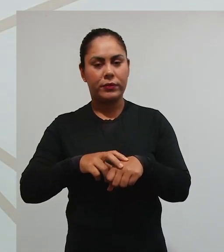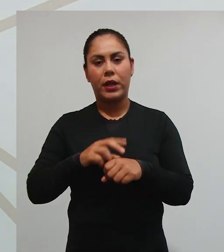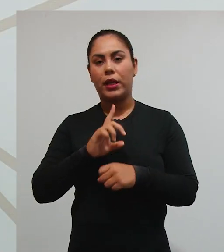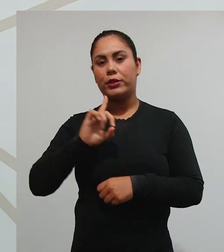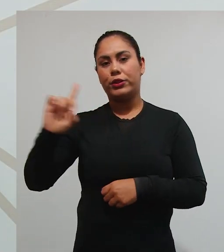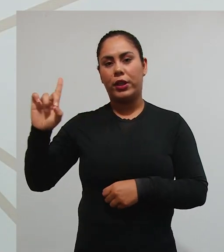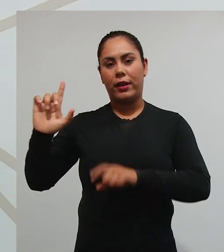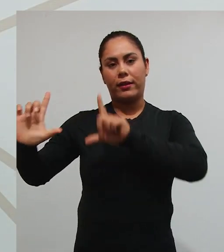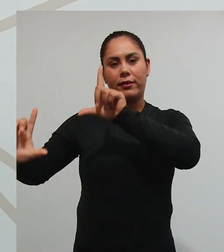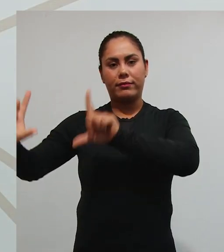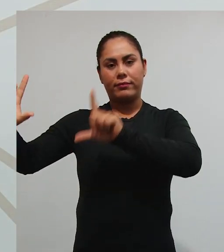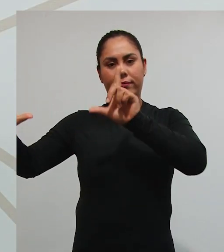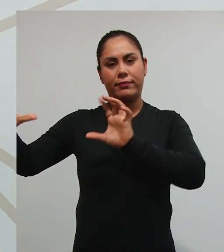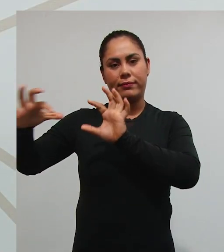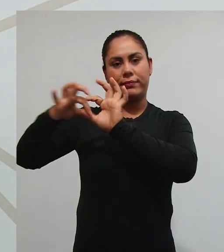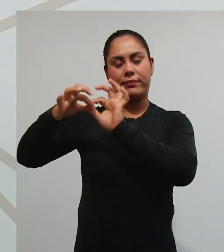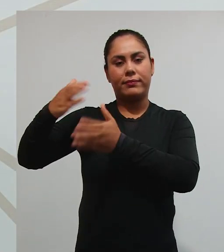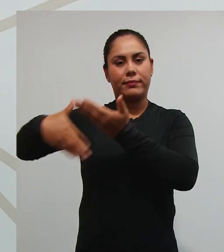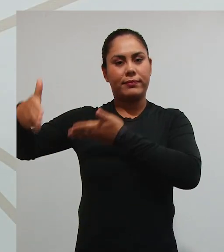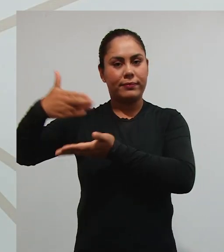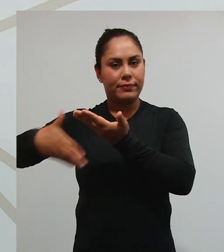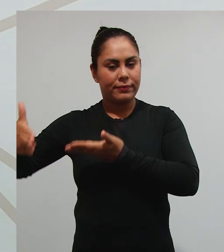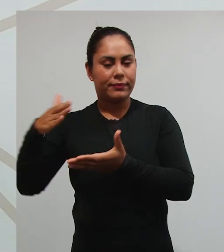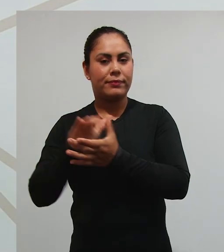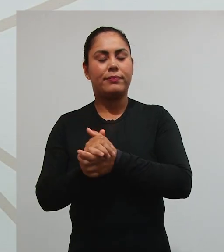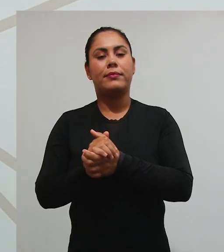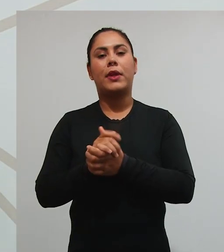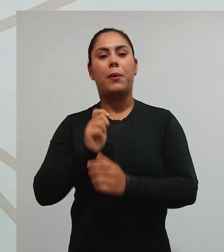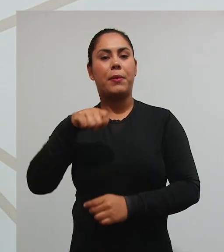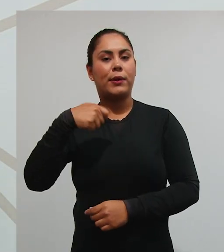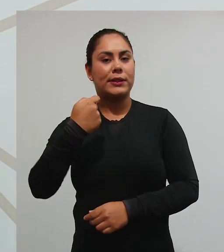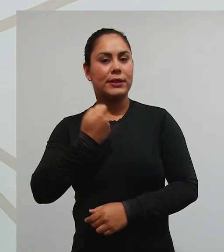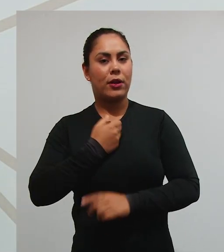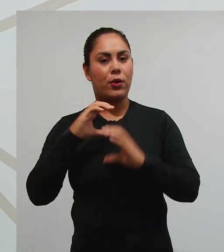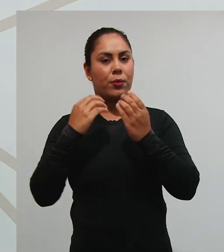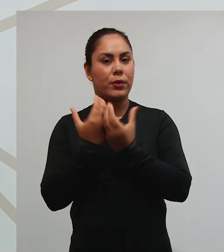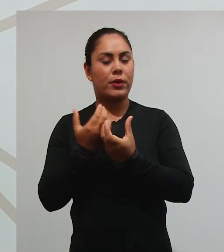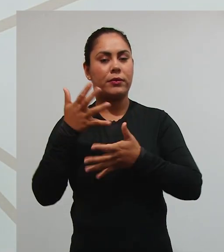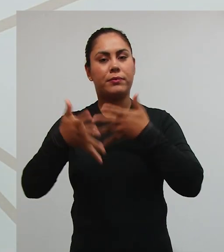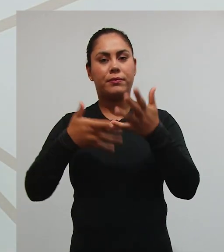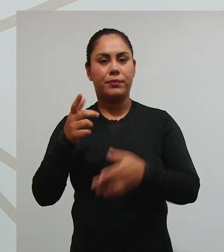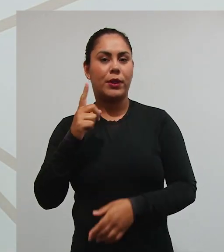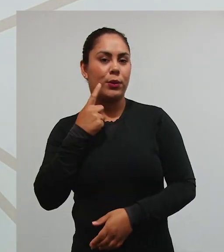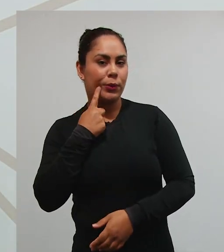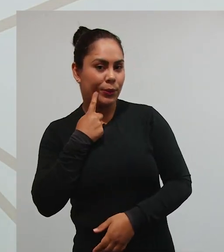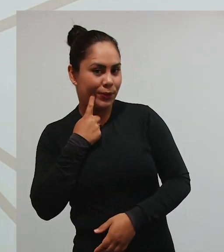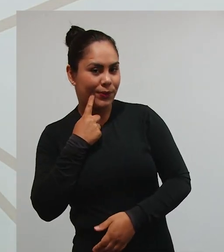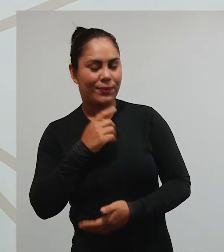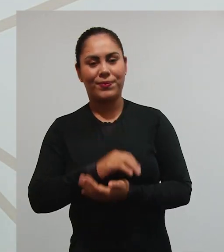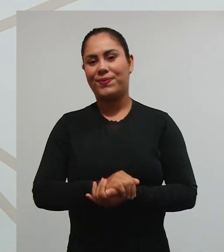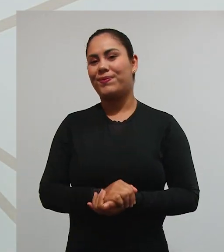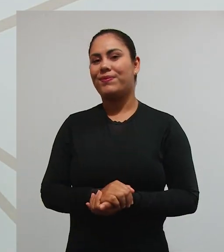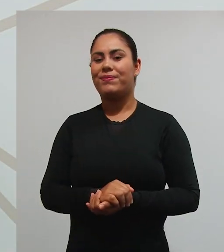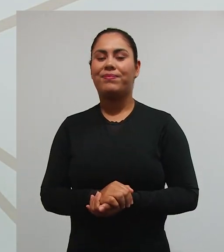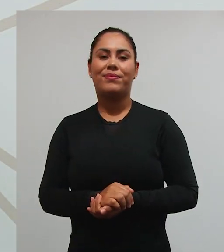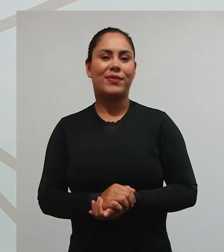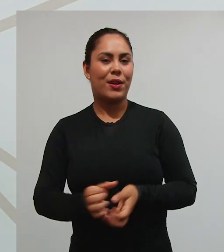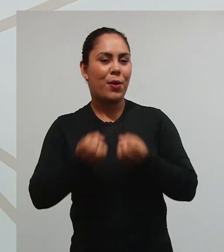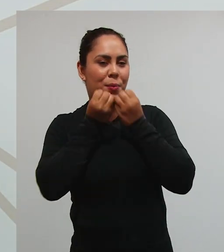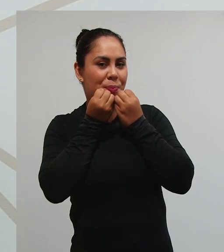E à minha direita está a nossa tela interativa. O meu sinal para a comunidade Libras é